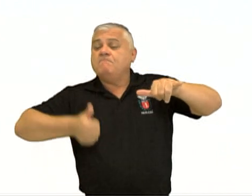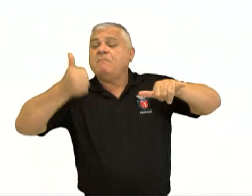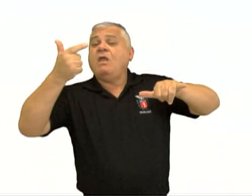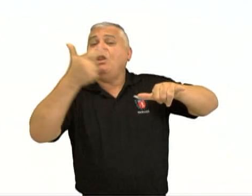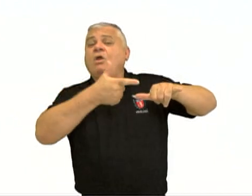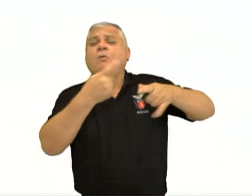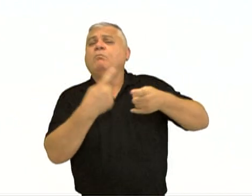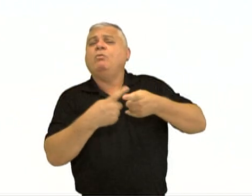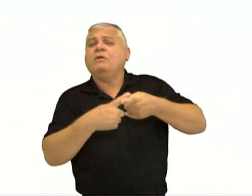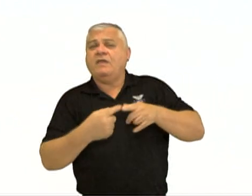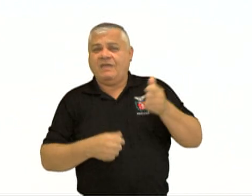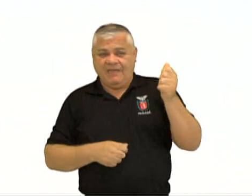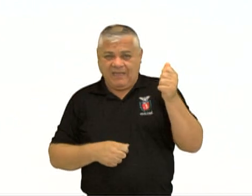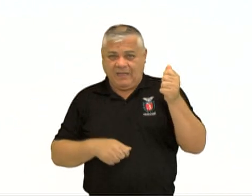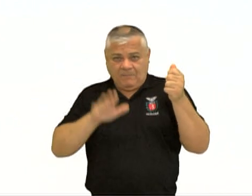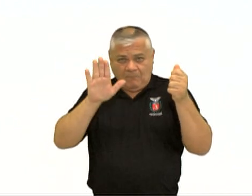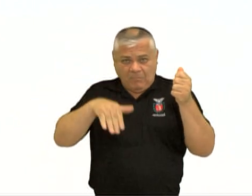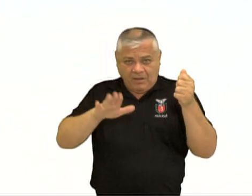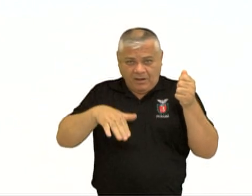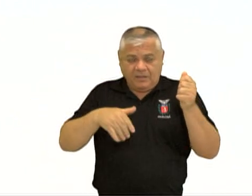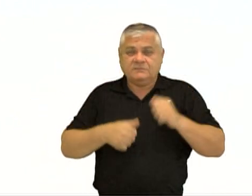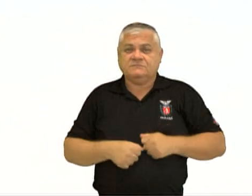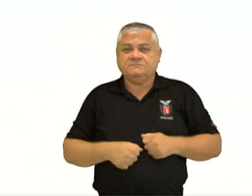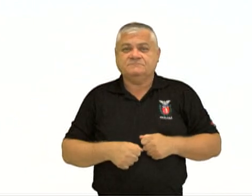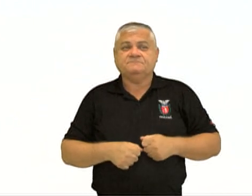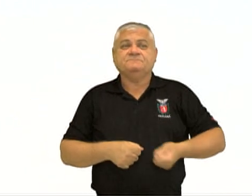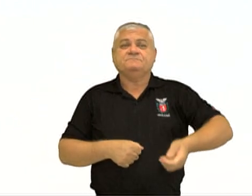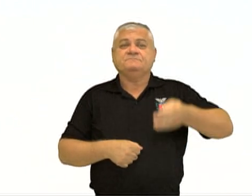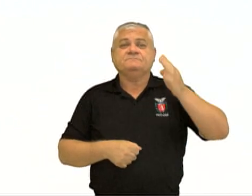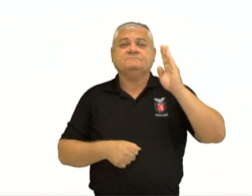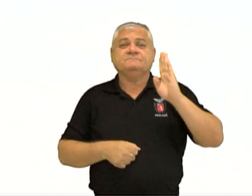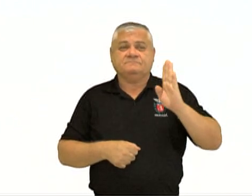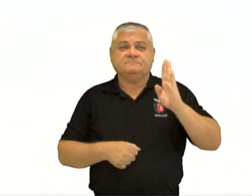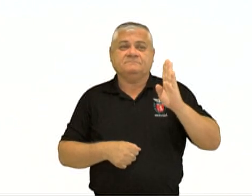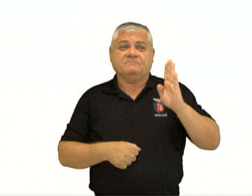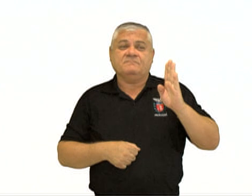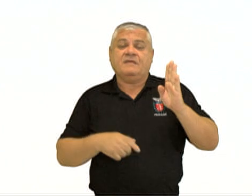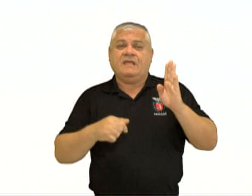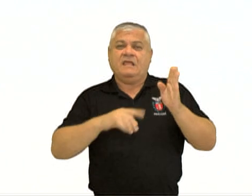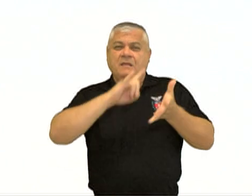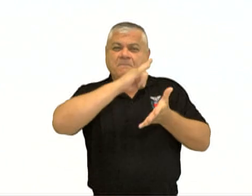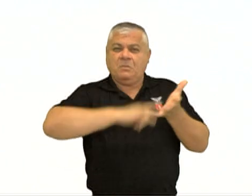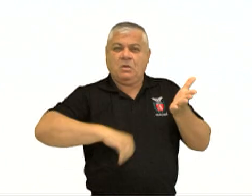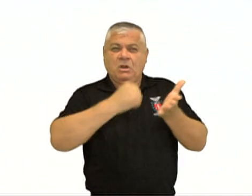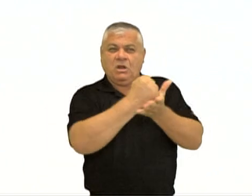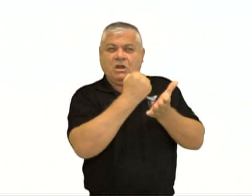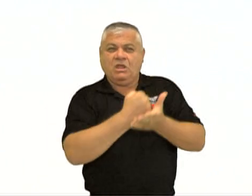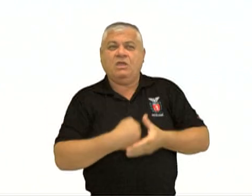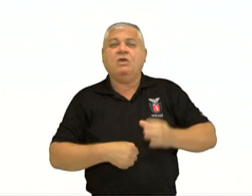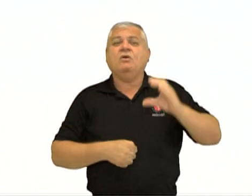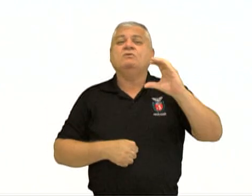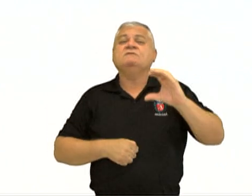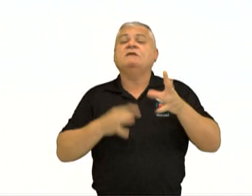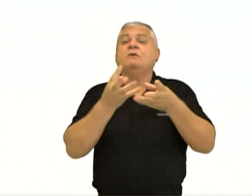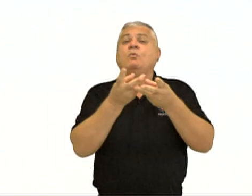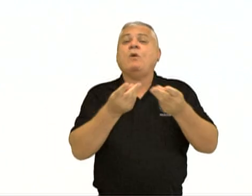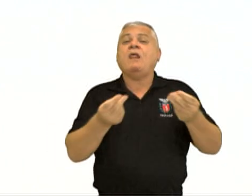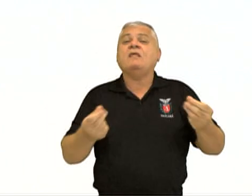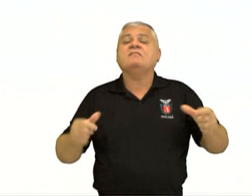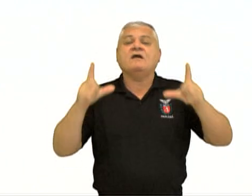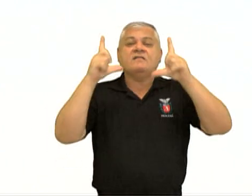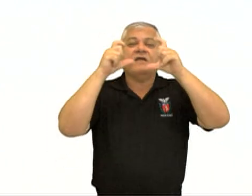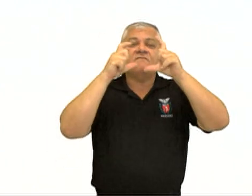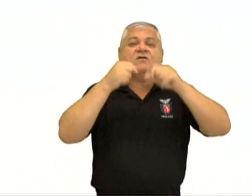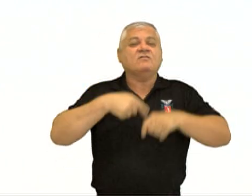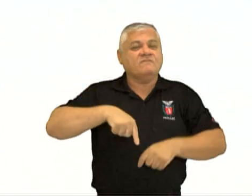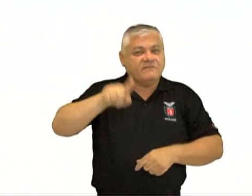Letra A, custos. Letra B, entraves legais. Ou letra C, qualidade das imagens? Vai